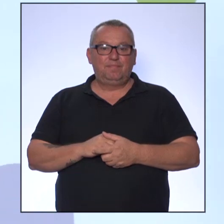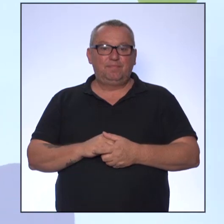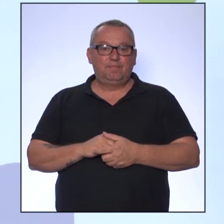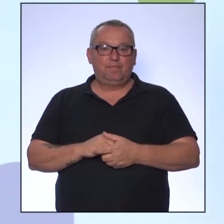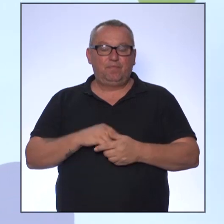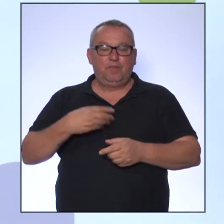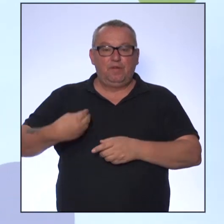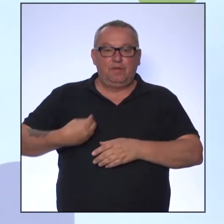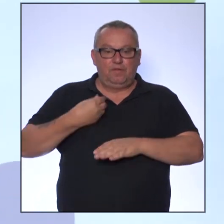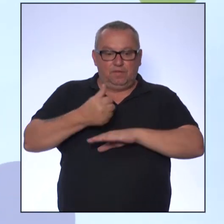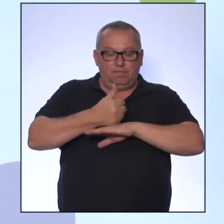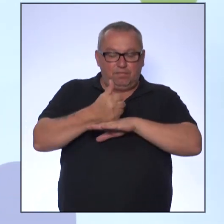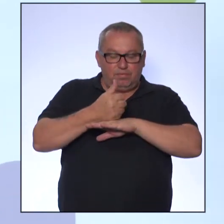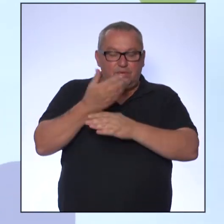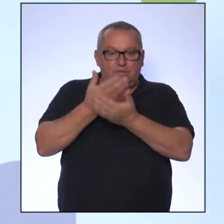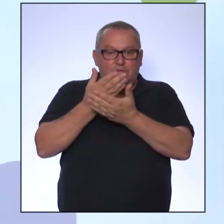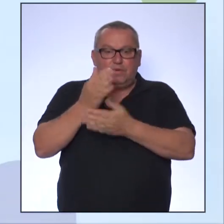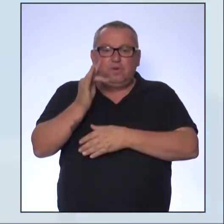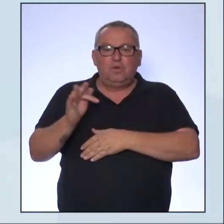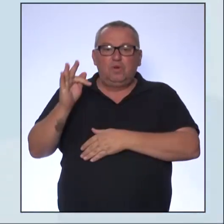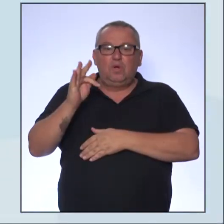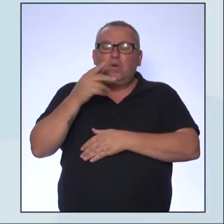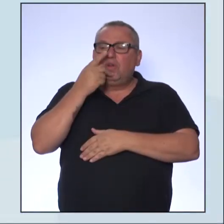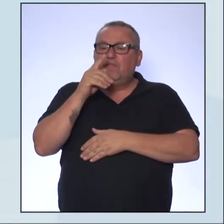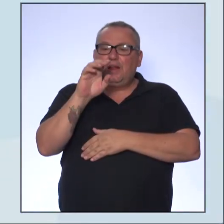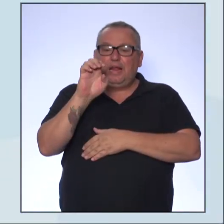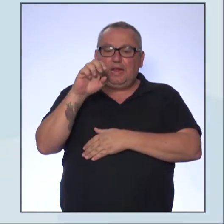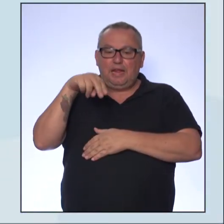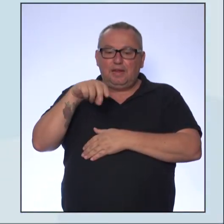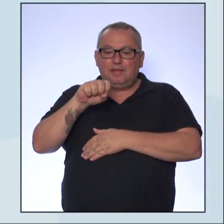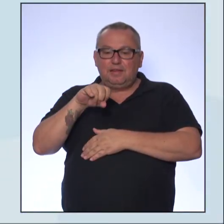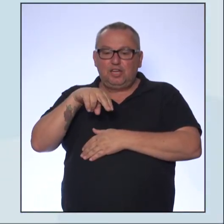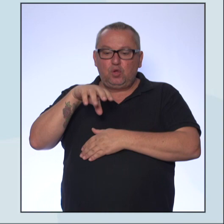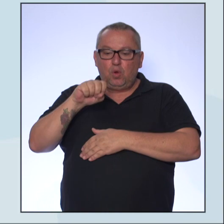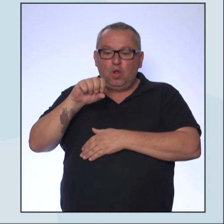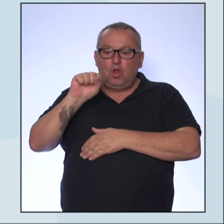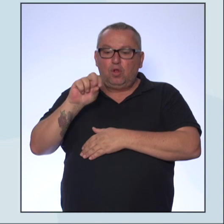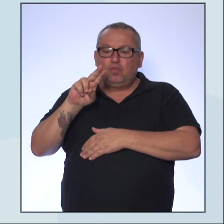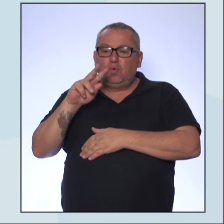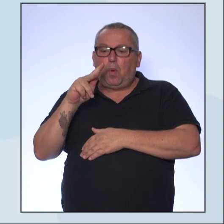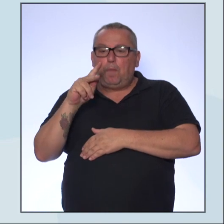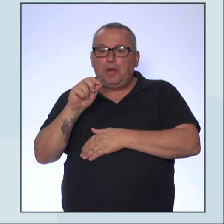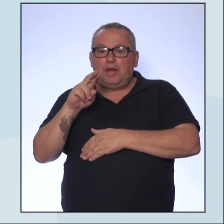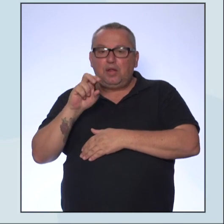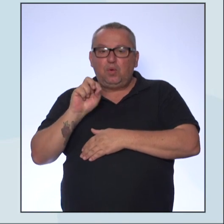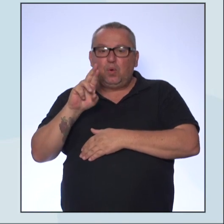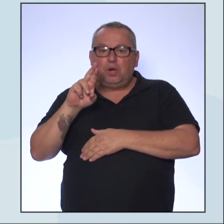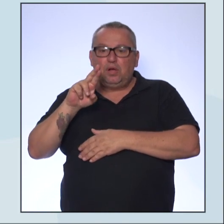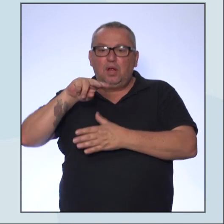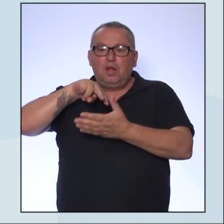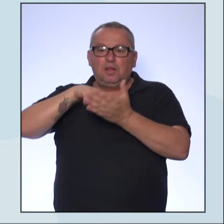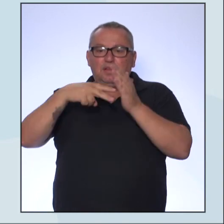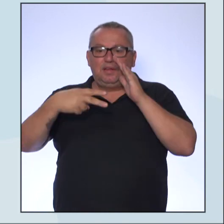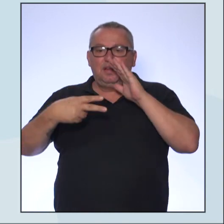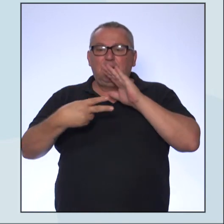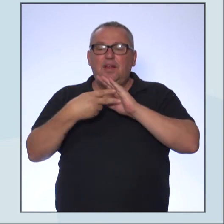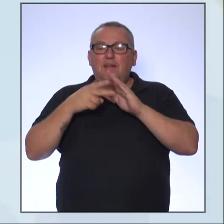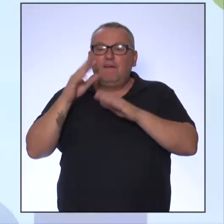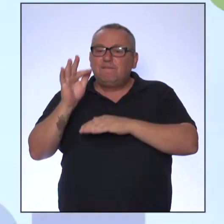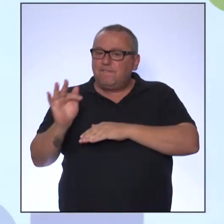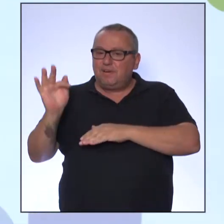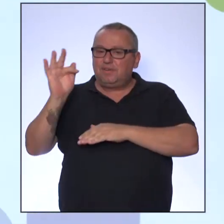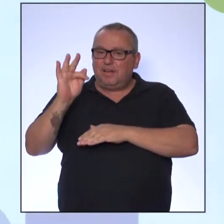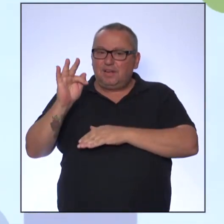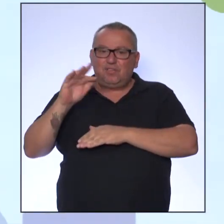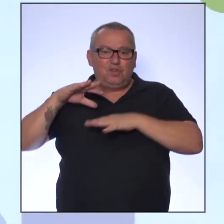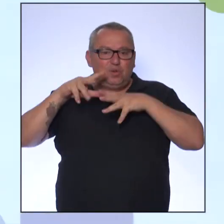carreiras, ensino superior. O que é ensino superior, né? A gente coloca aí algumas palavras e é muito importante sempre começar a traduzir tudo que você vê